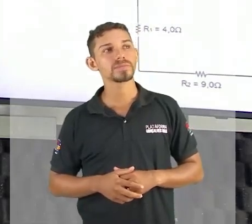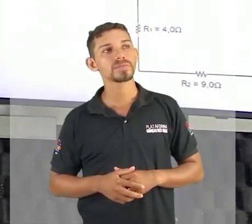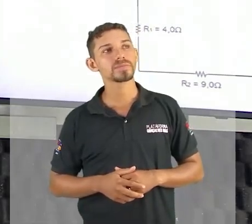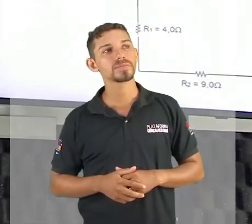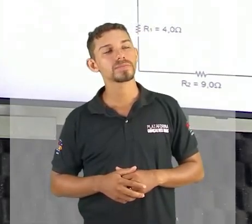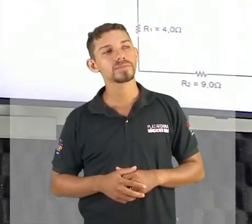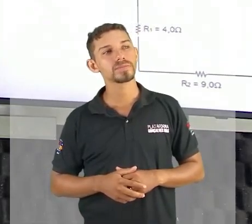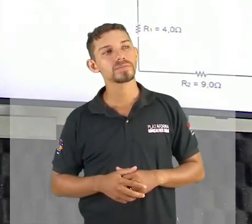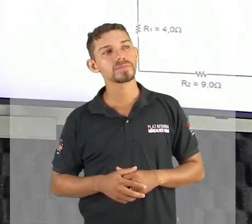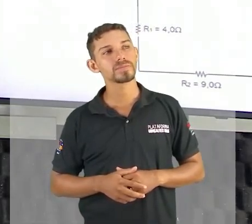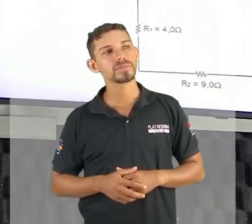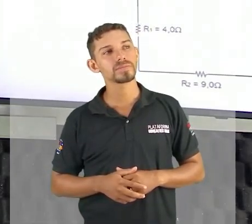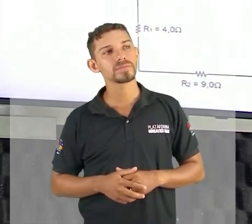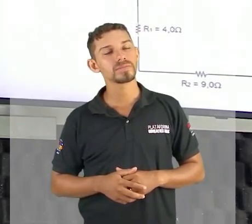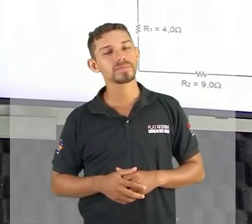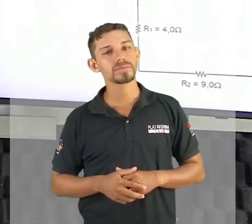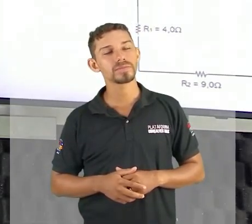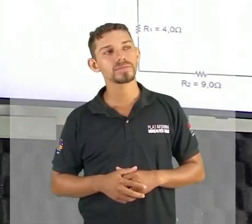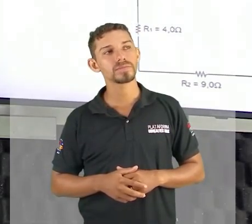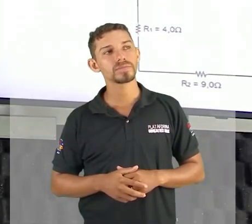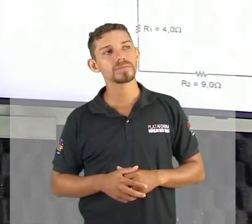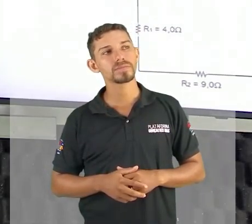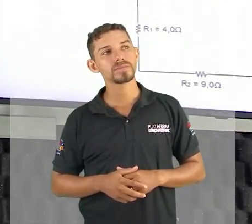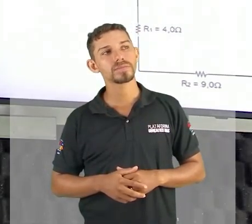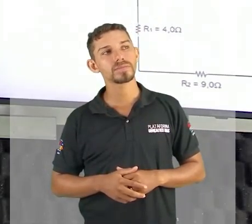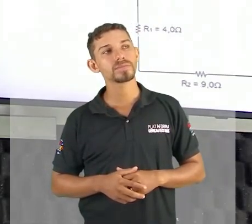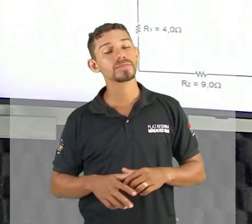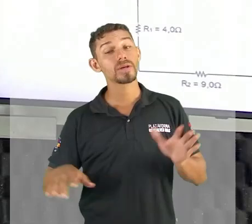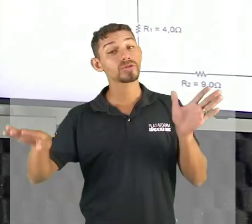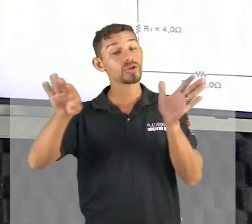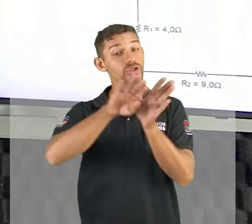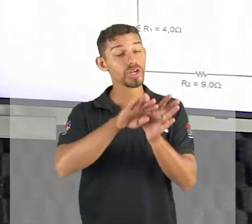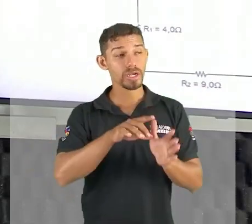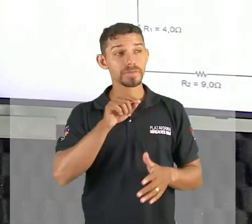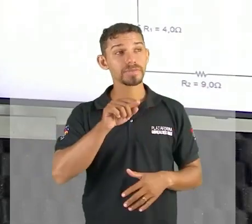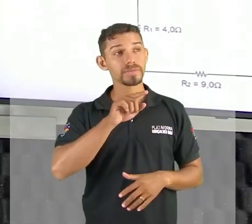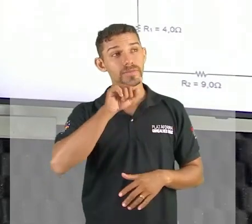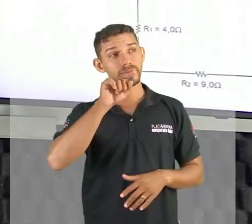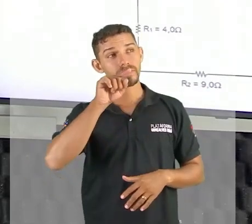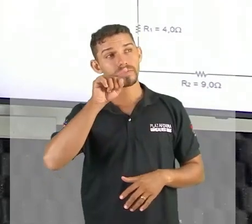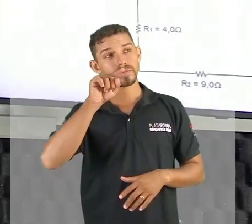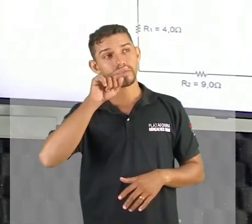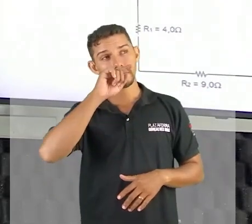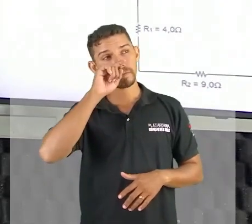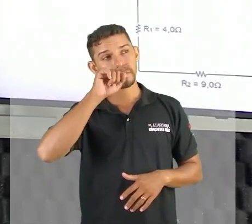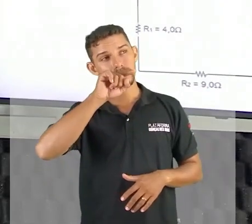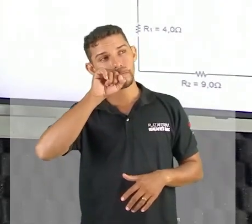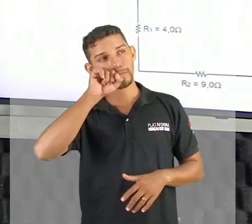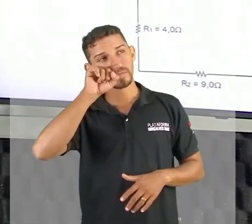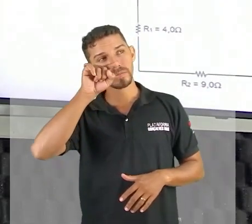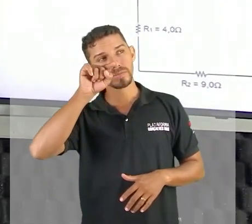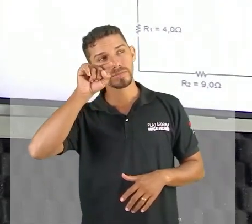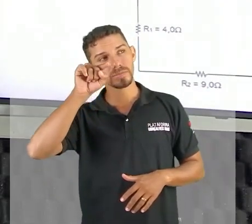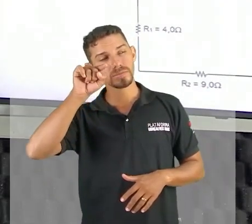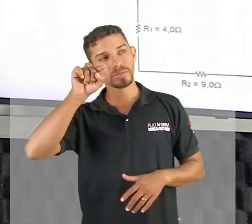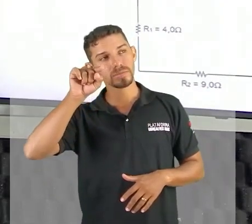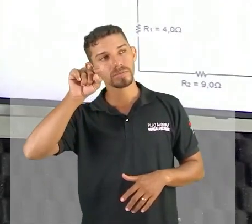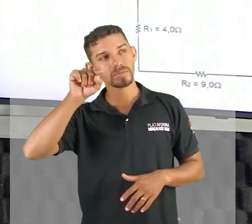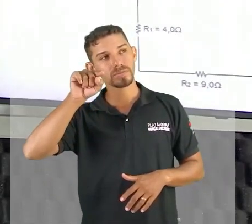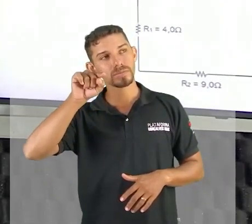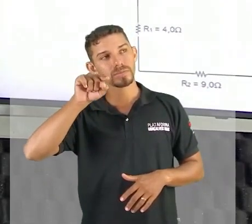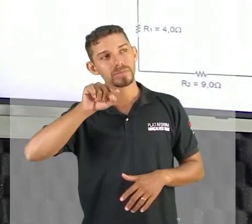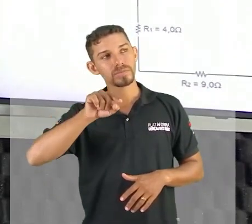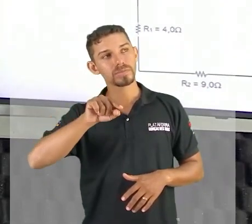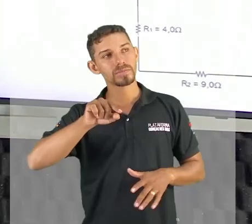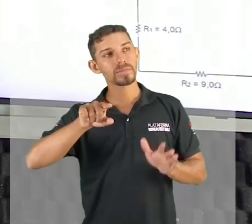vai no não bota o sinal de saída não é só o sinal de chegada no elemento vai vai é menos eu botei menos 7 ó vai tá chegando